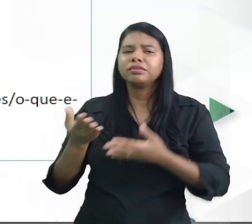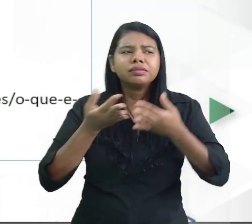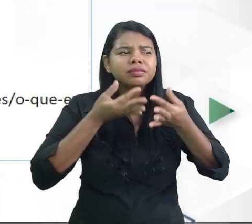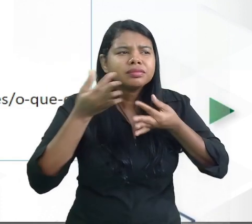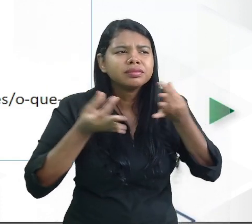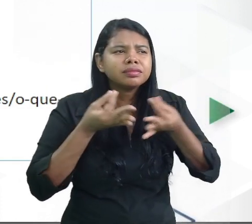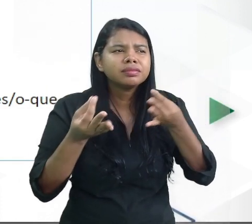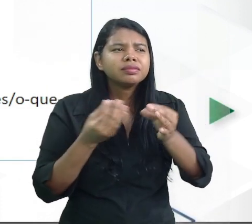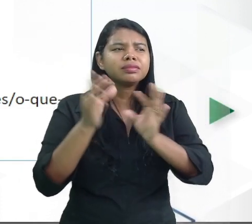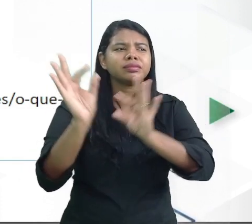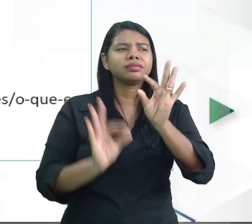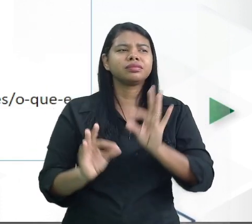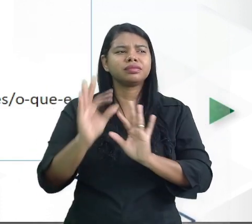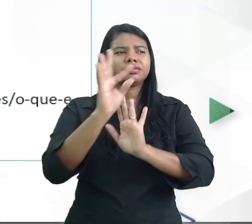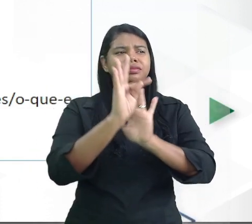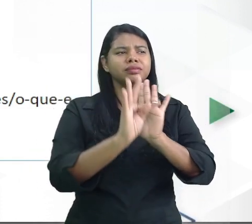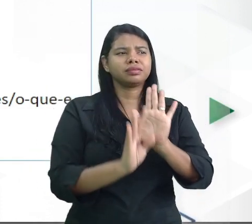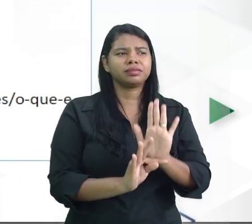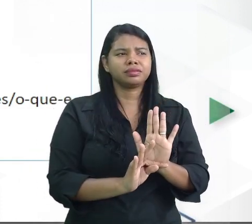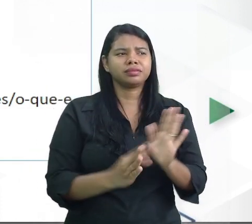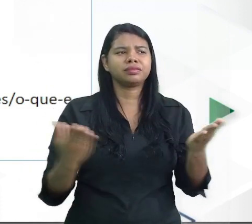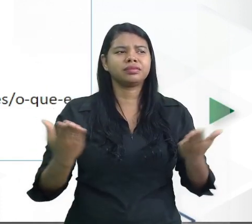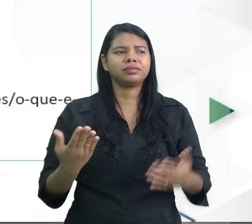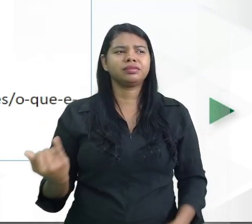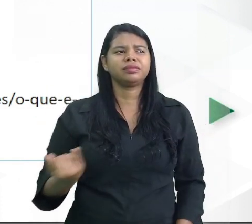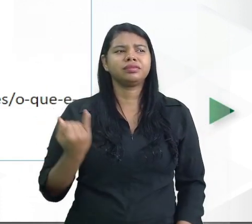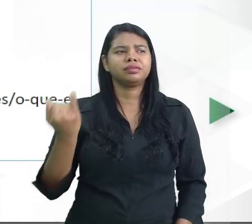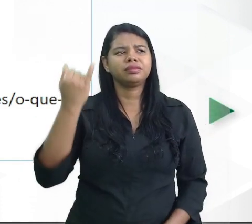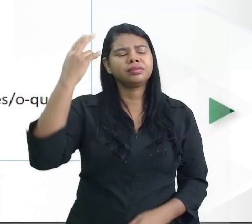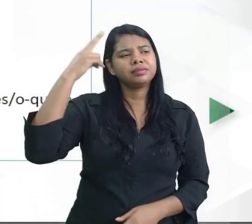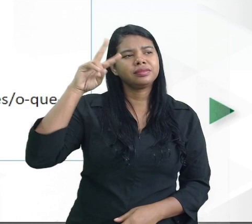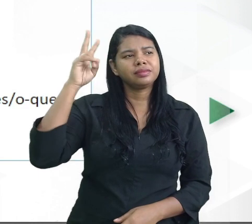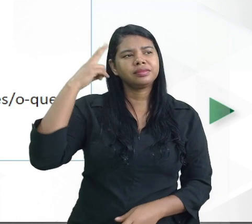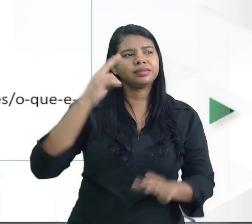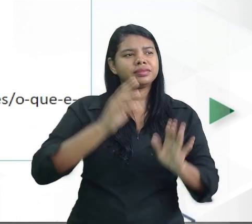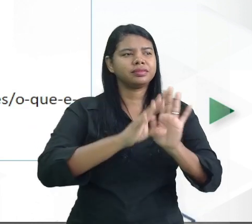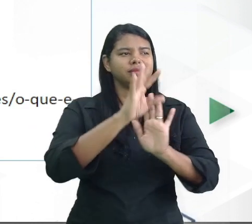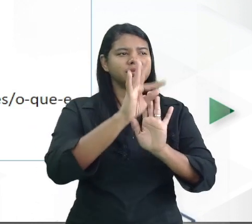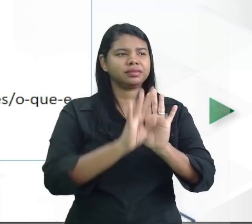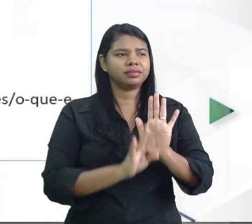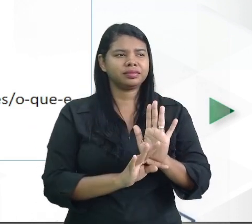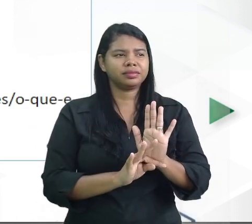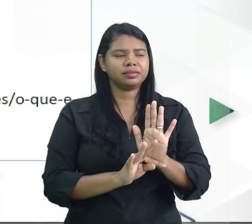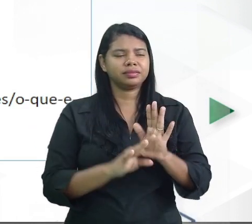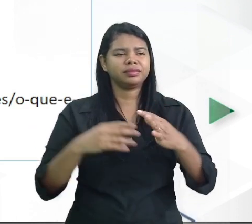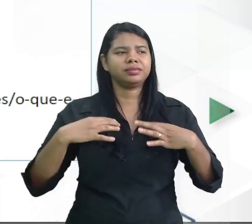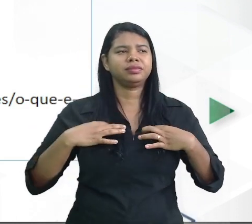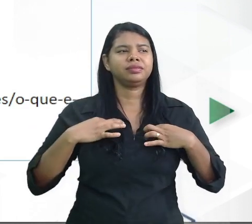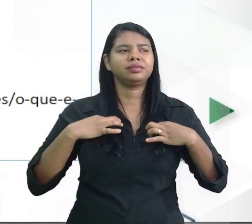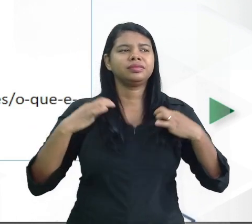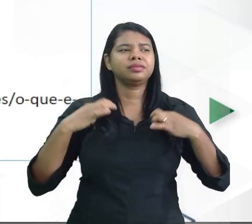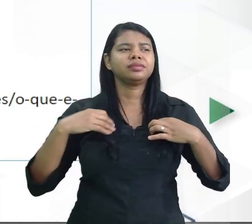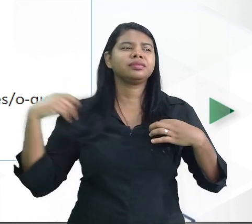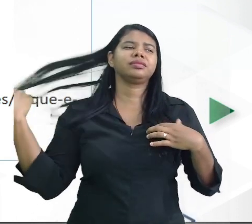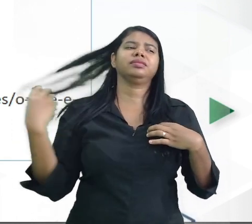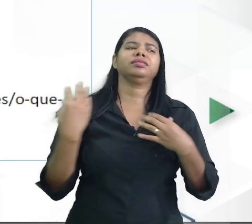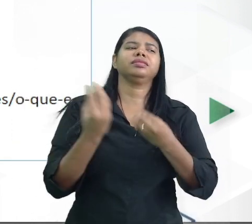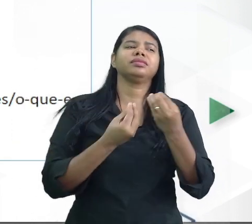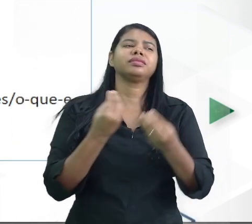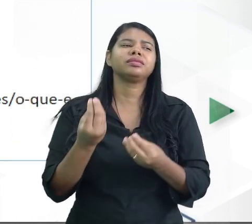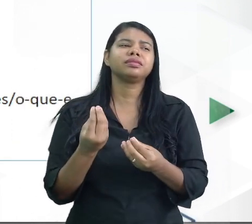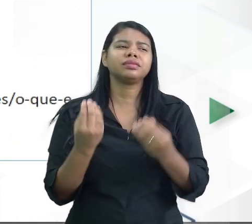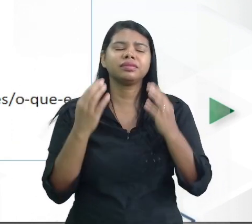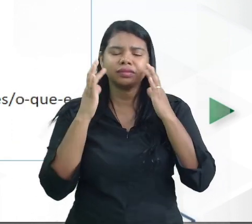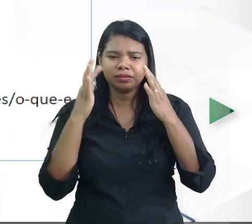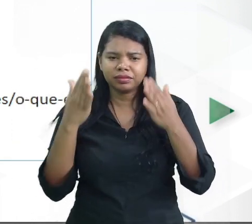Ao produzirmos um texto, é importante lembrar que a palavra texto vem de tecido, aquilo que se tece. O nosso